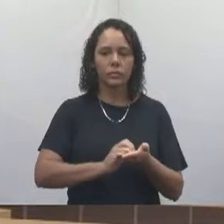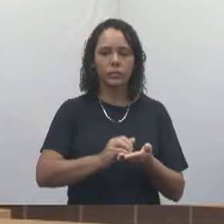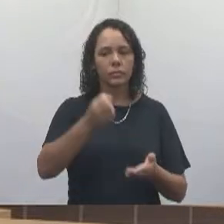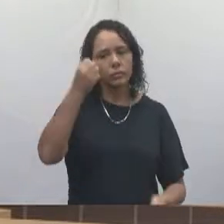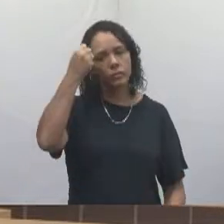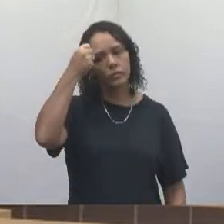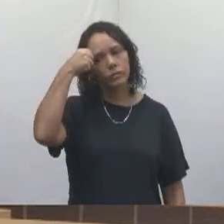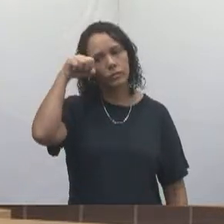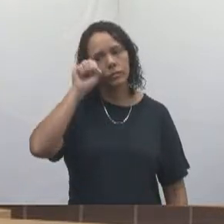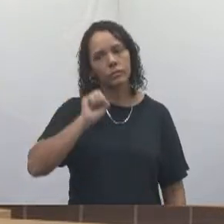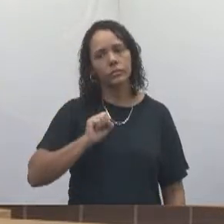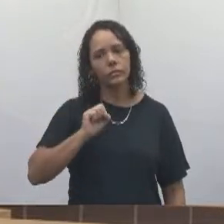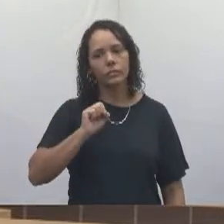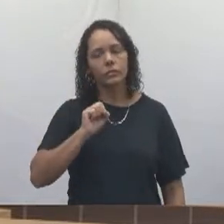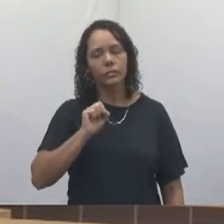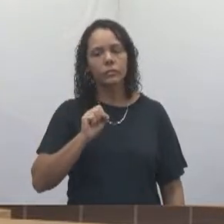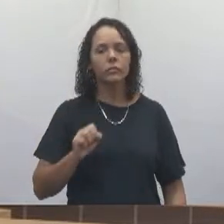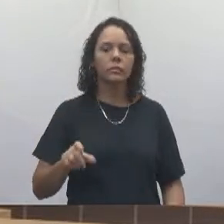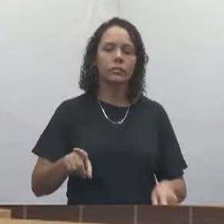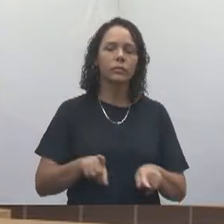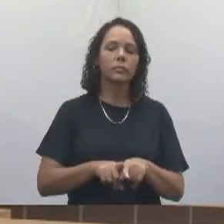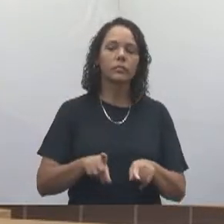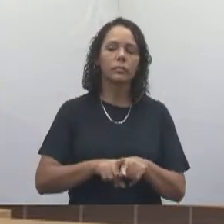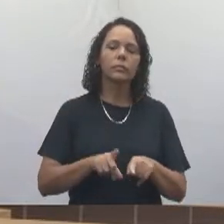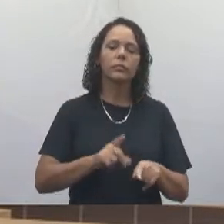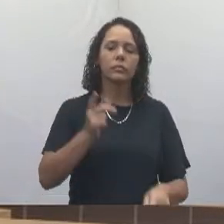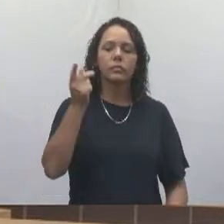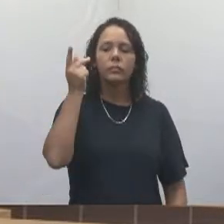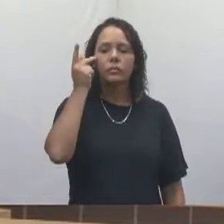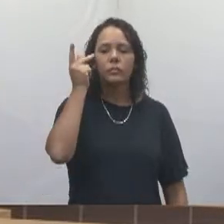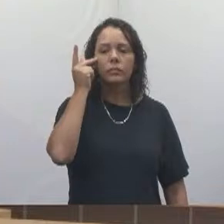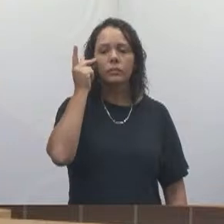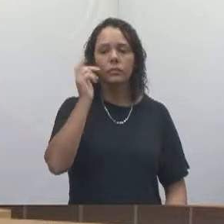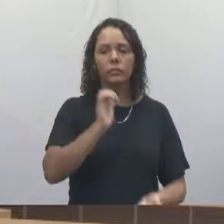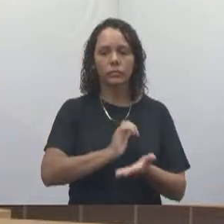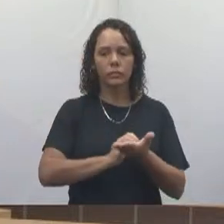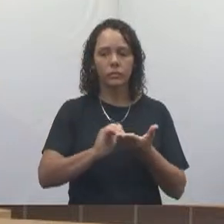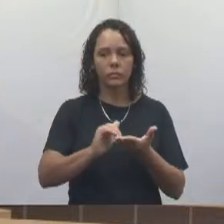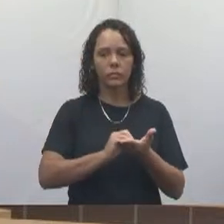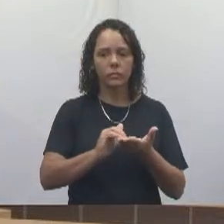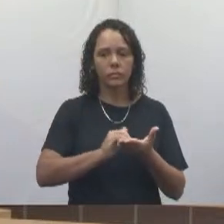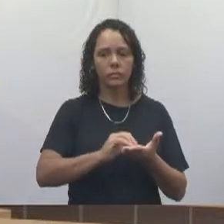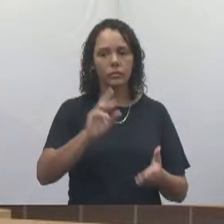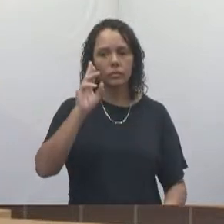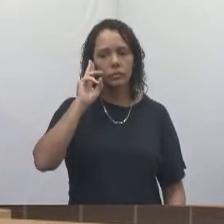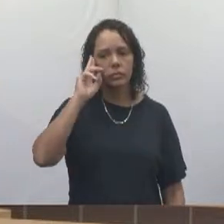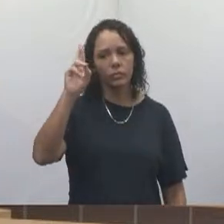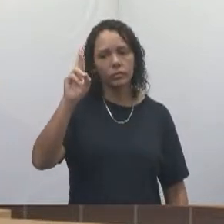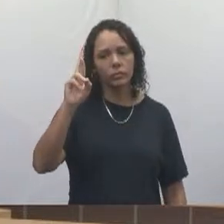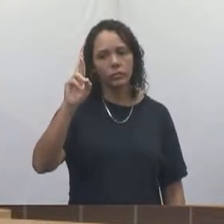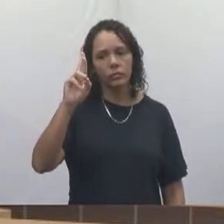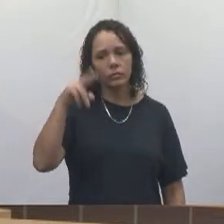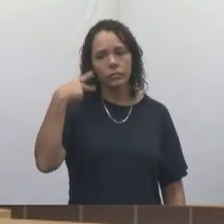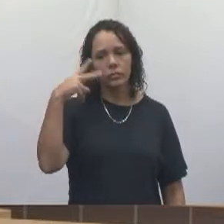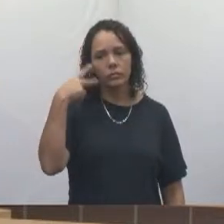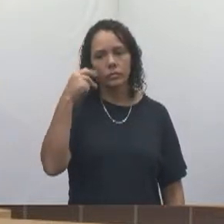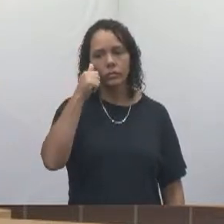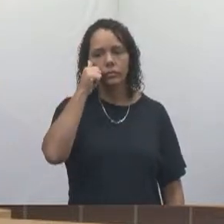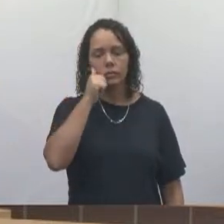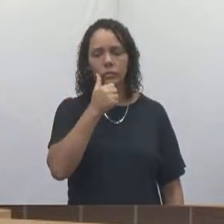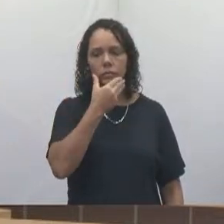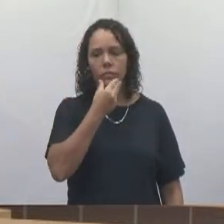da Amizade, digníssimo vereador Paulinho do Esporte, secretário, senhores vereadores e vereadoras